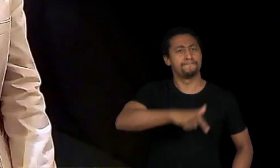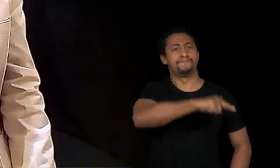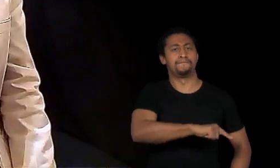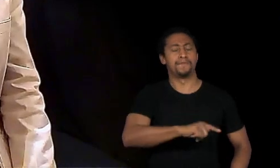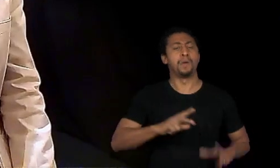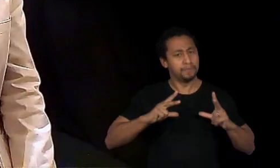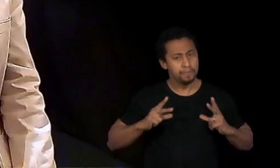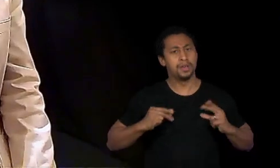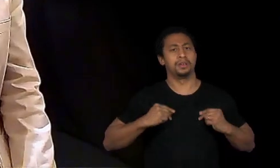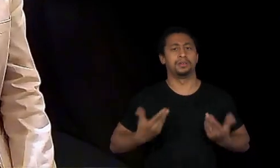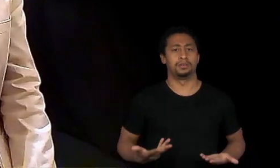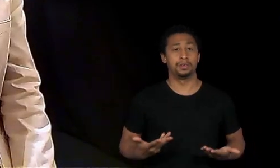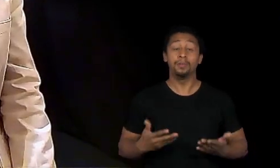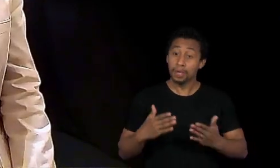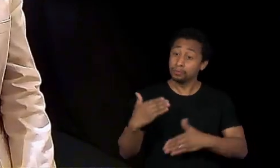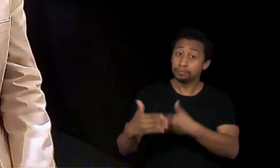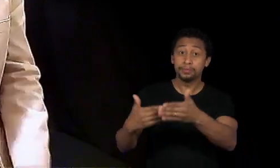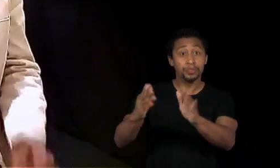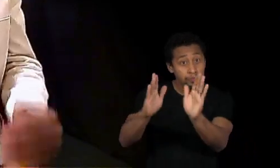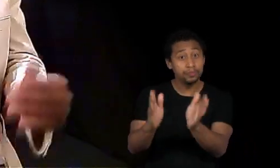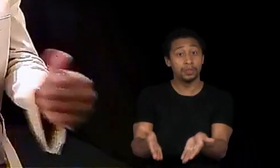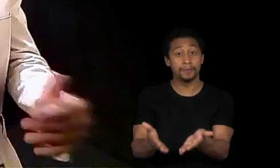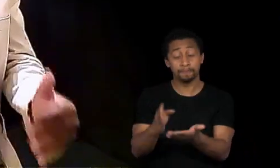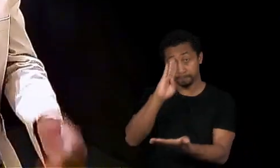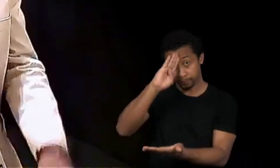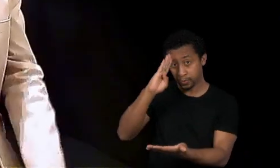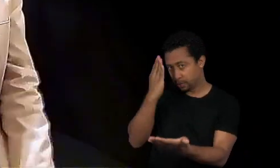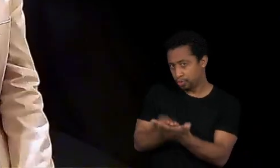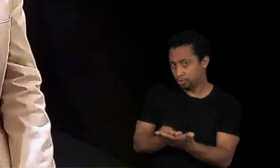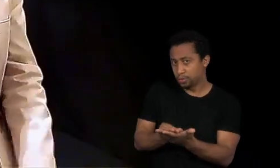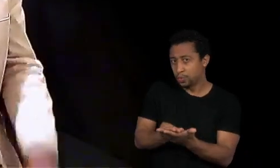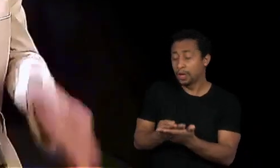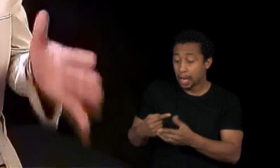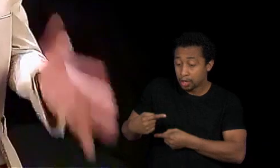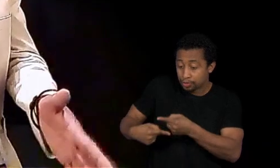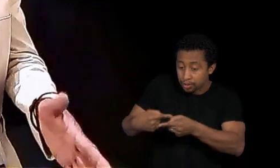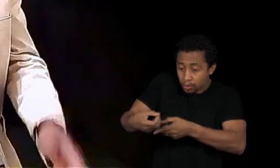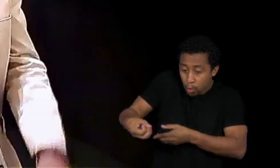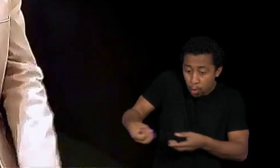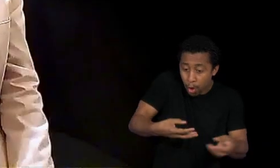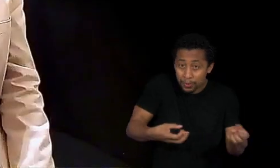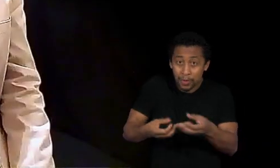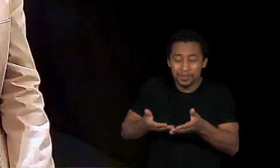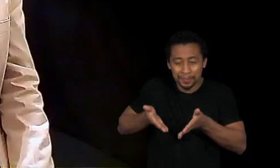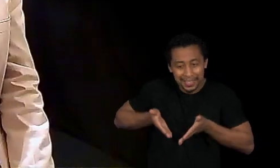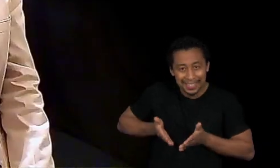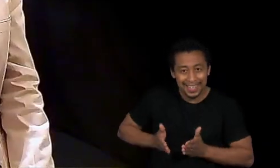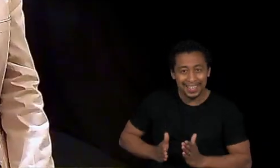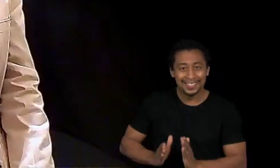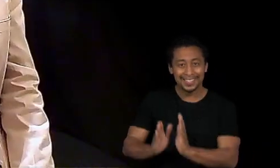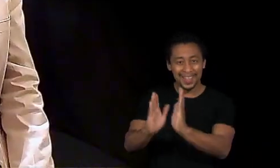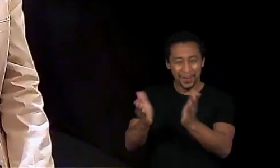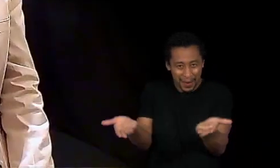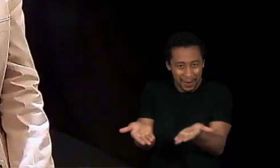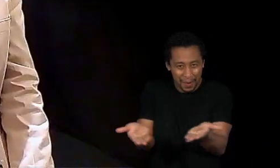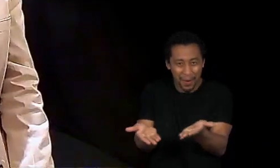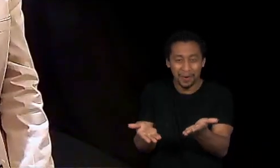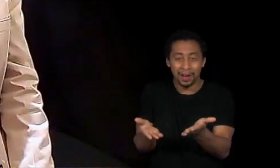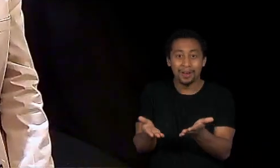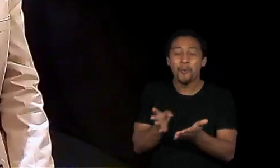tivemos grandes avanços. Eu acredito na nova geração, que está aí, que nasceu com a internet, e essa